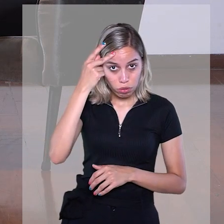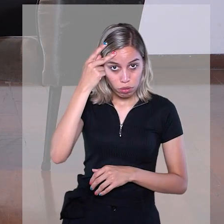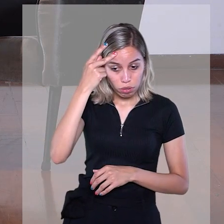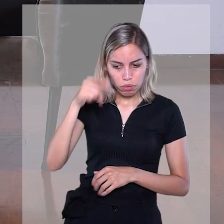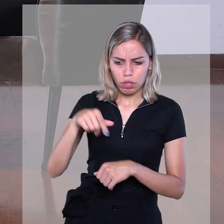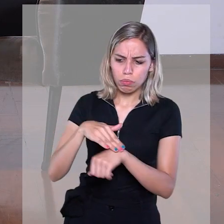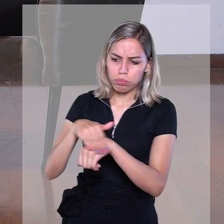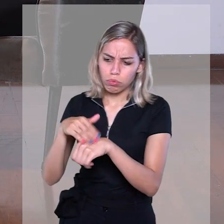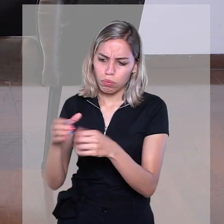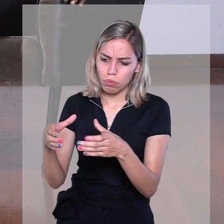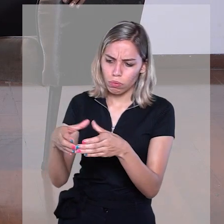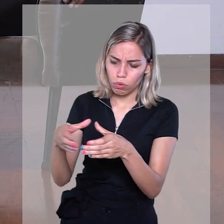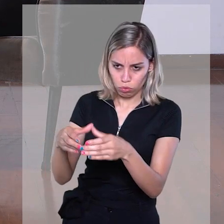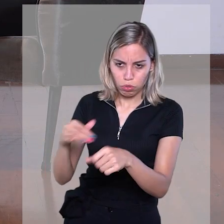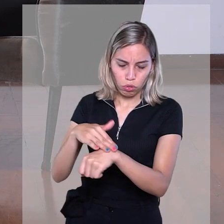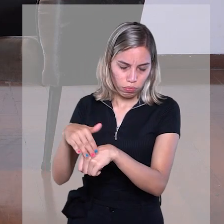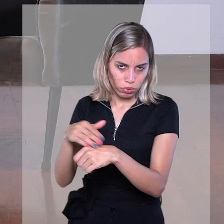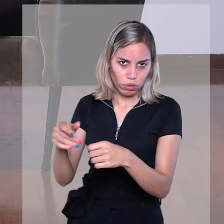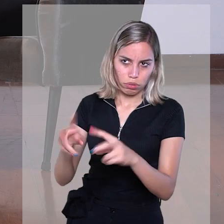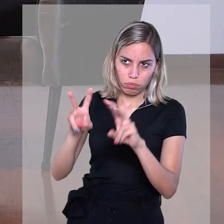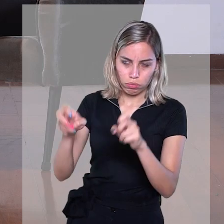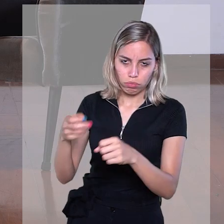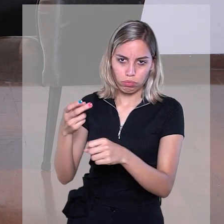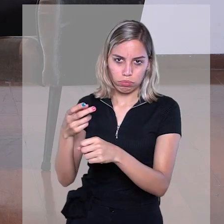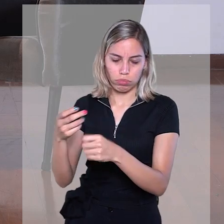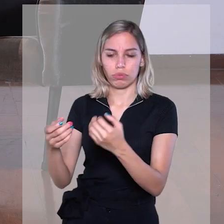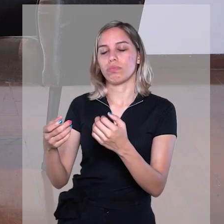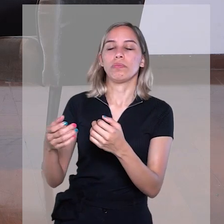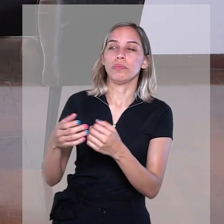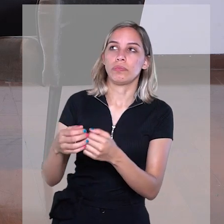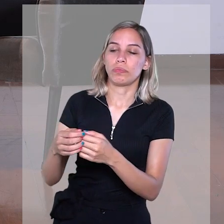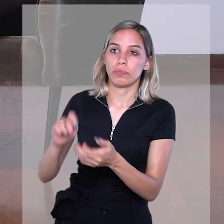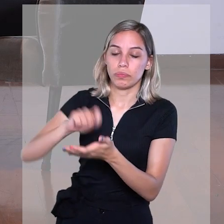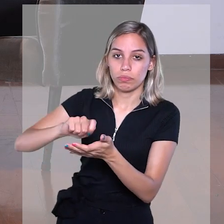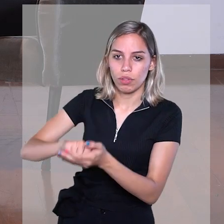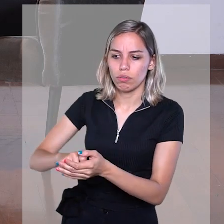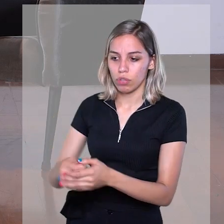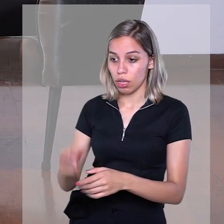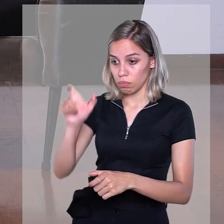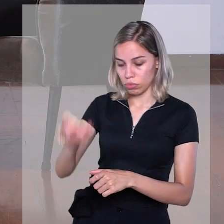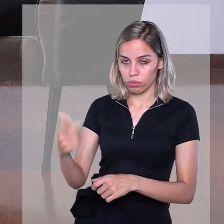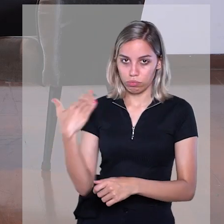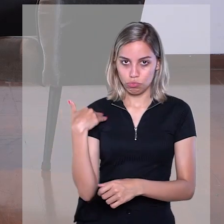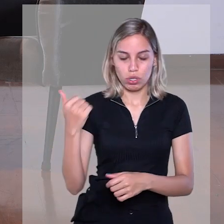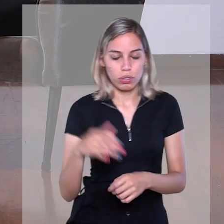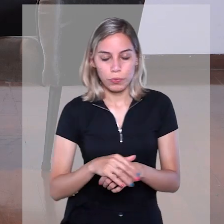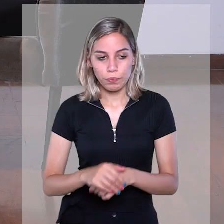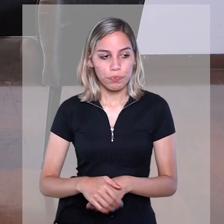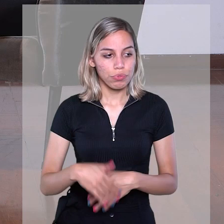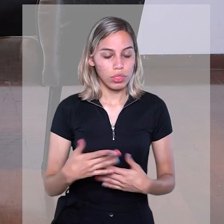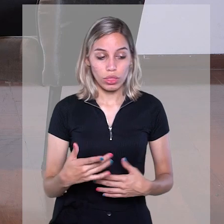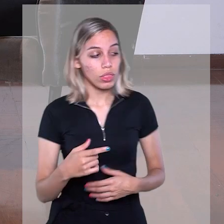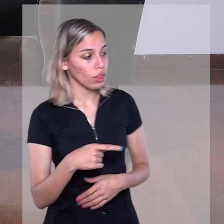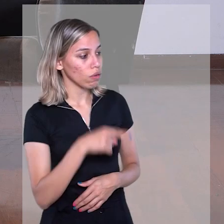fui diretamente procurado por uma pessoa da comissão com a seguinte fala: você tem desenvolvido